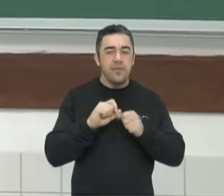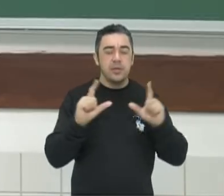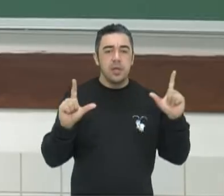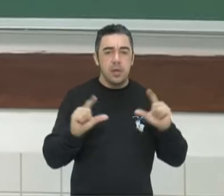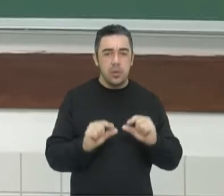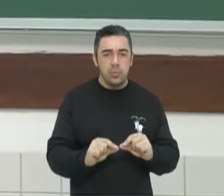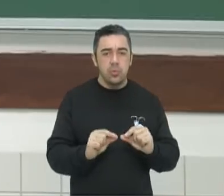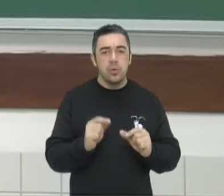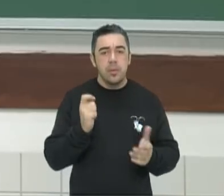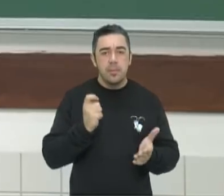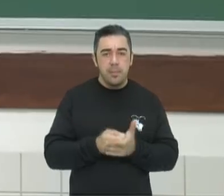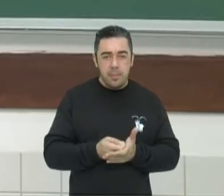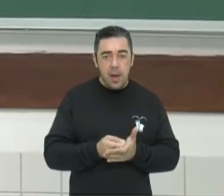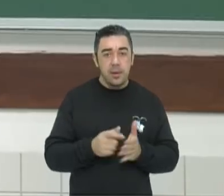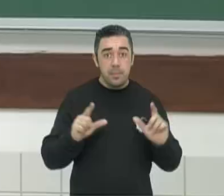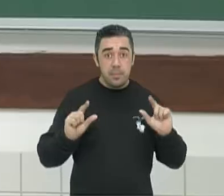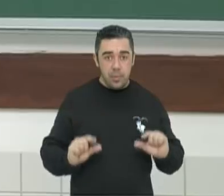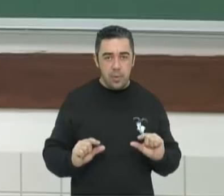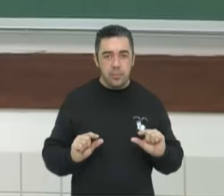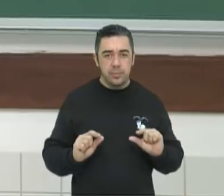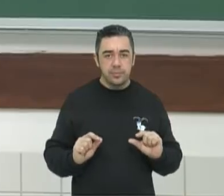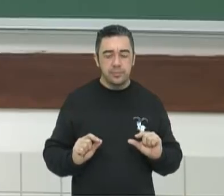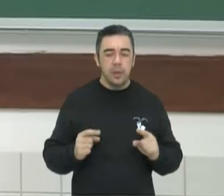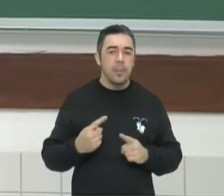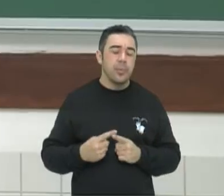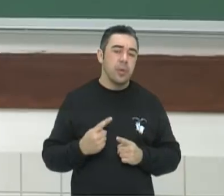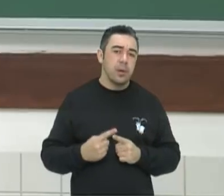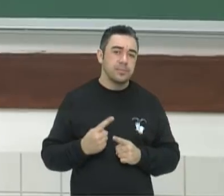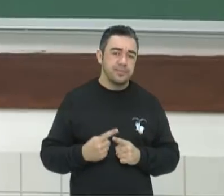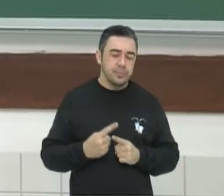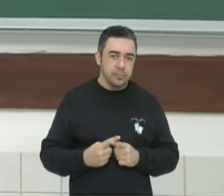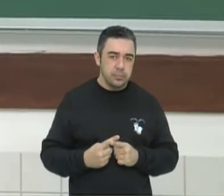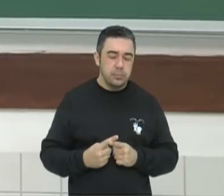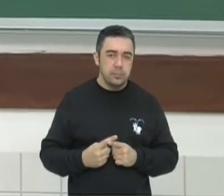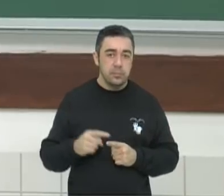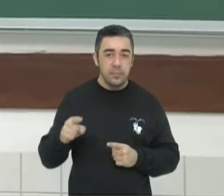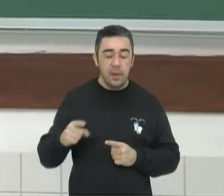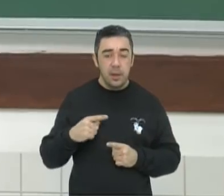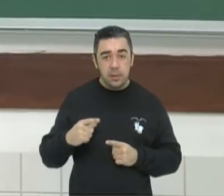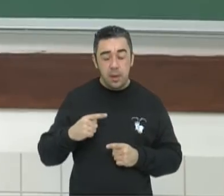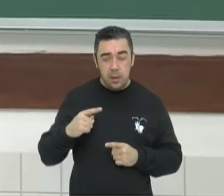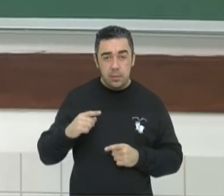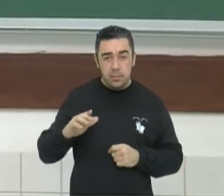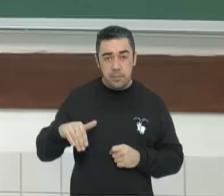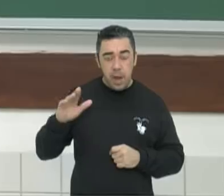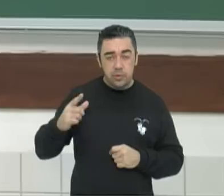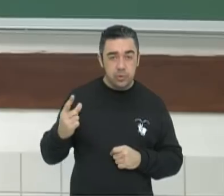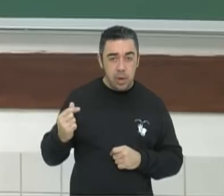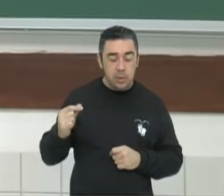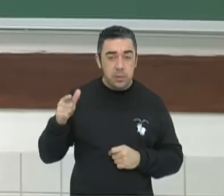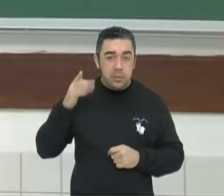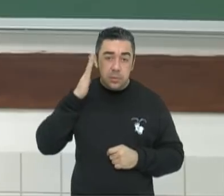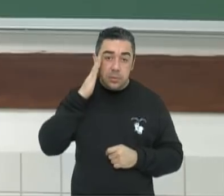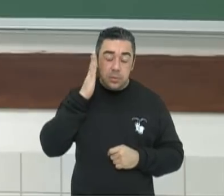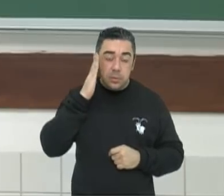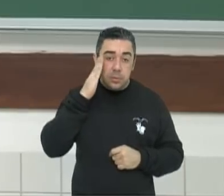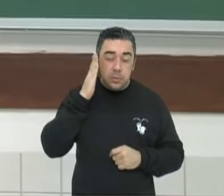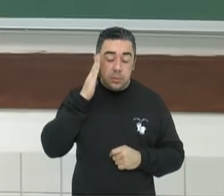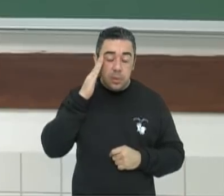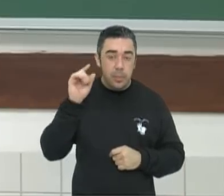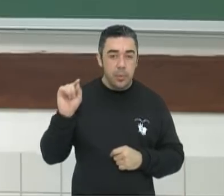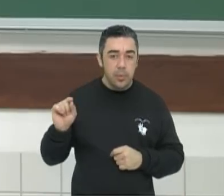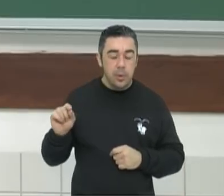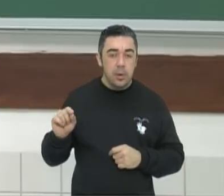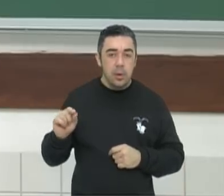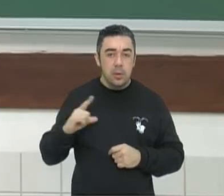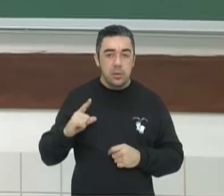reduzem o preço do produto por um longo período. Por quê? Esses que têm muito dinheiro sabem que os seus concorrentes, eles